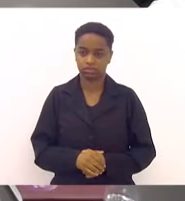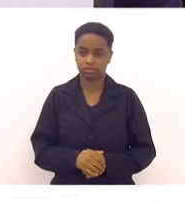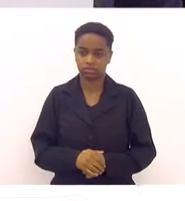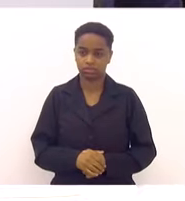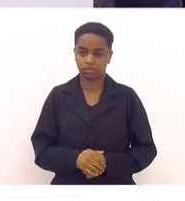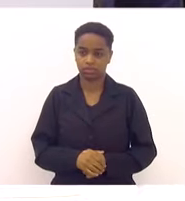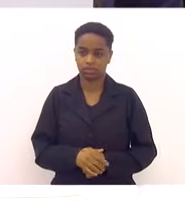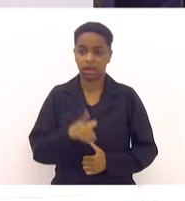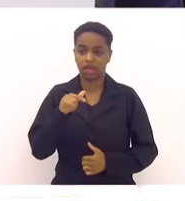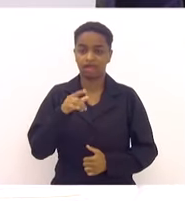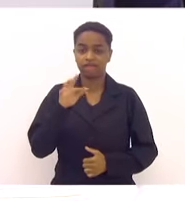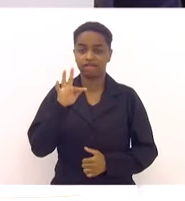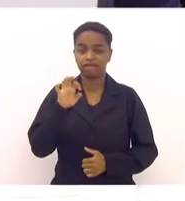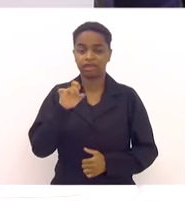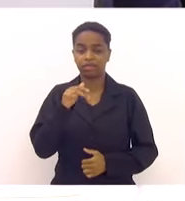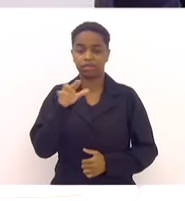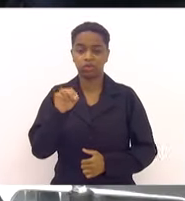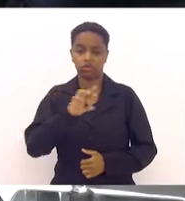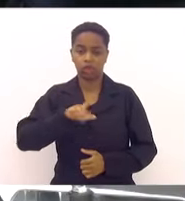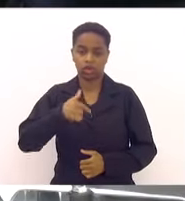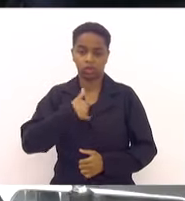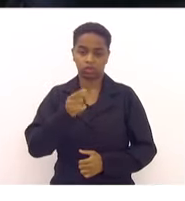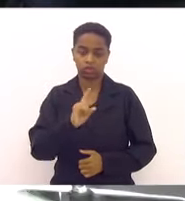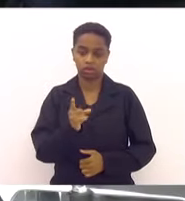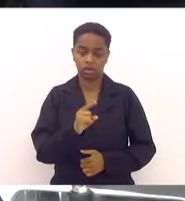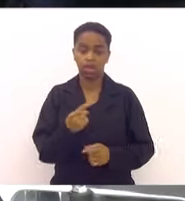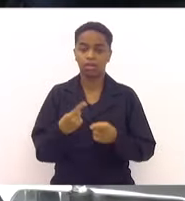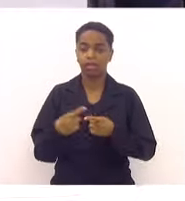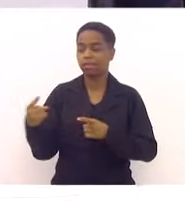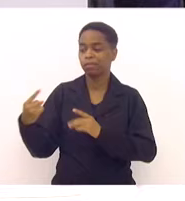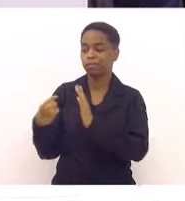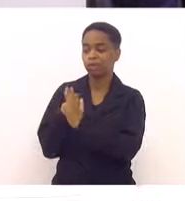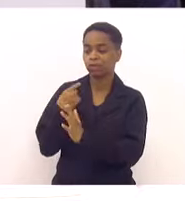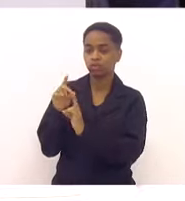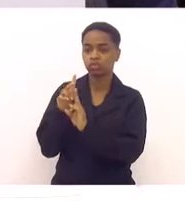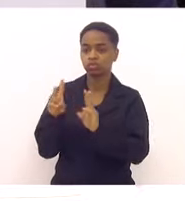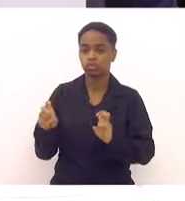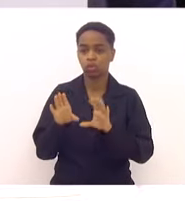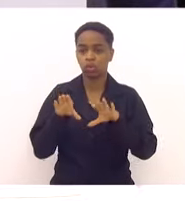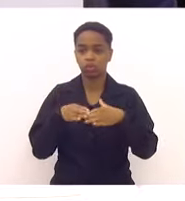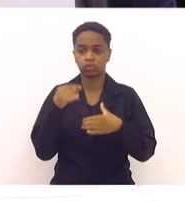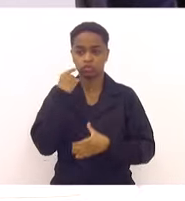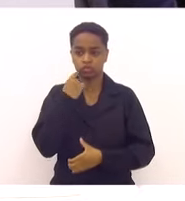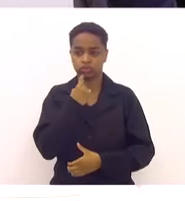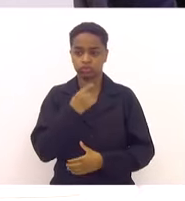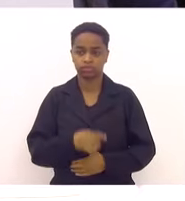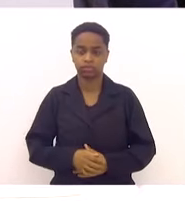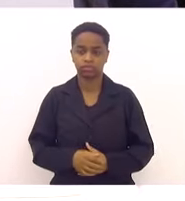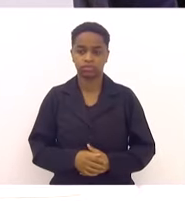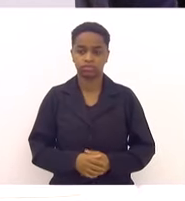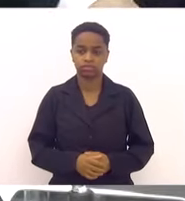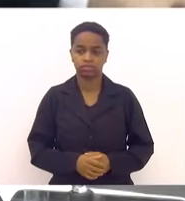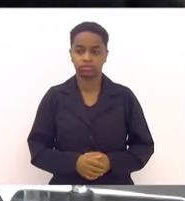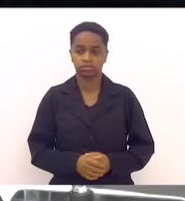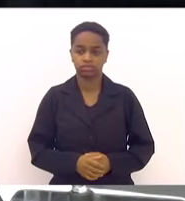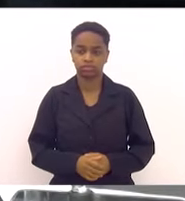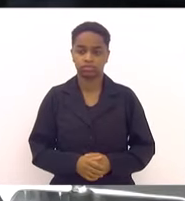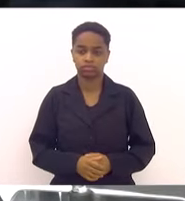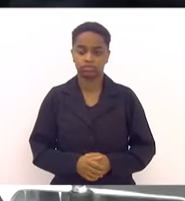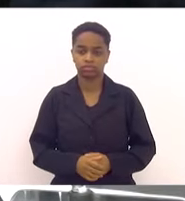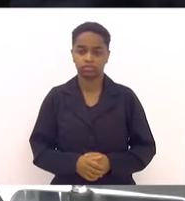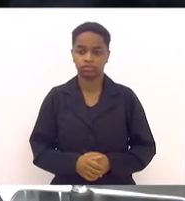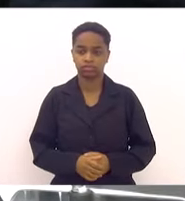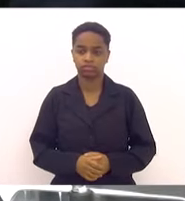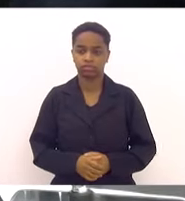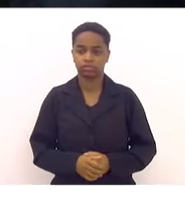Filipinho. Ah, desculpa, relatoria. Vossa Excelência. Não, é que ele tinha me feito uma pergunta em relação à questão da comunidade surda. Estou vendo se Vossa Excelência está tá aí.